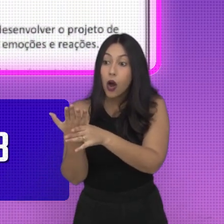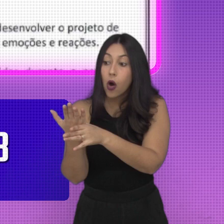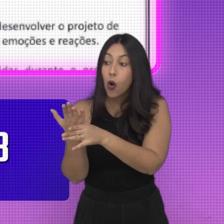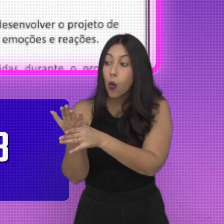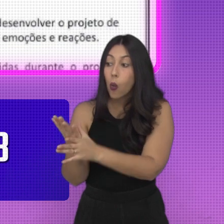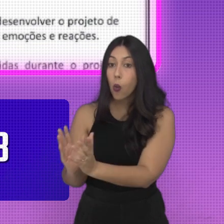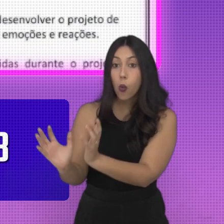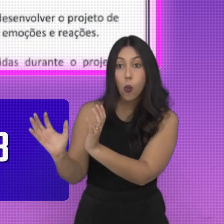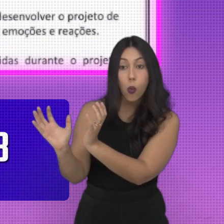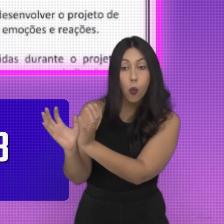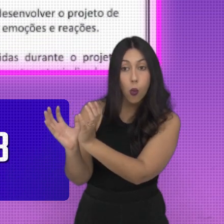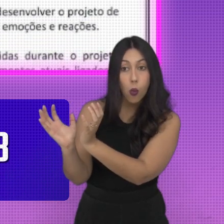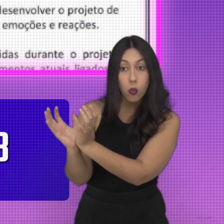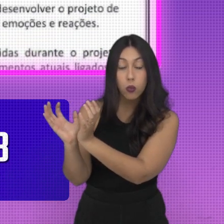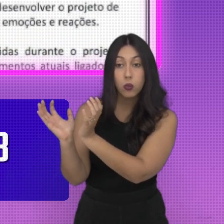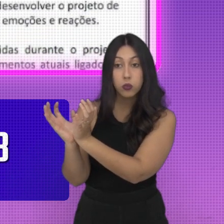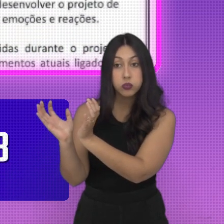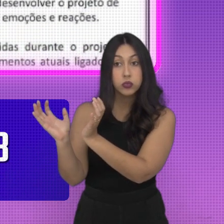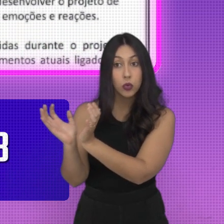municipal para